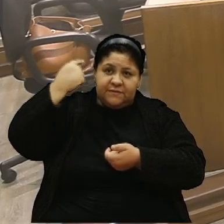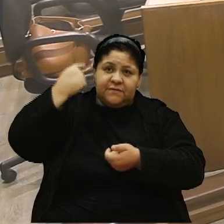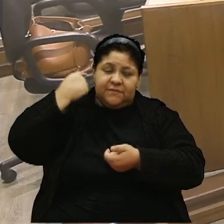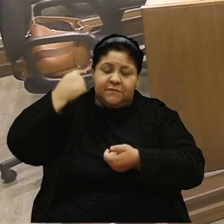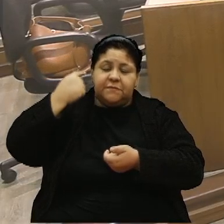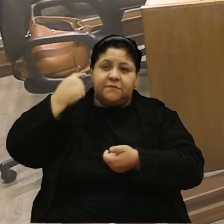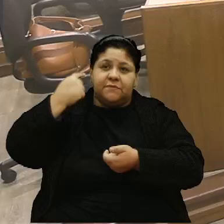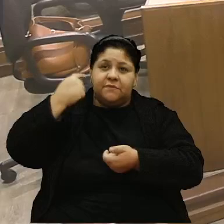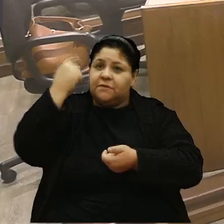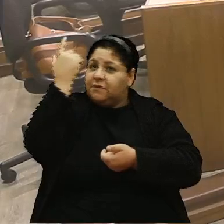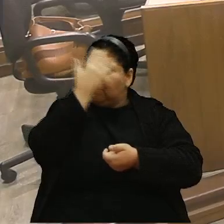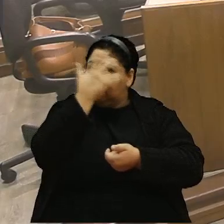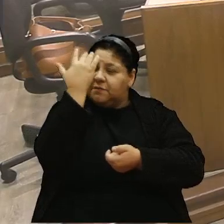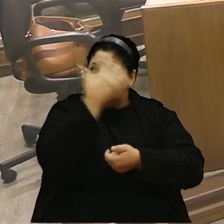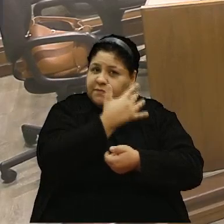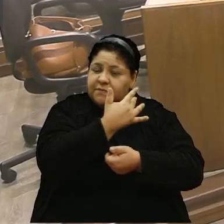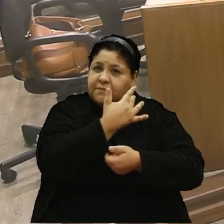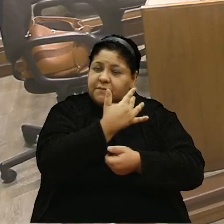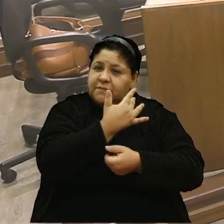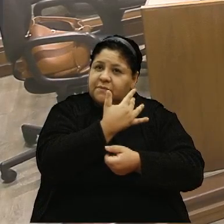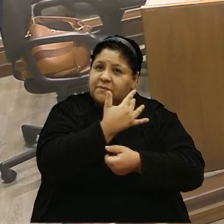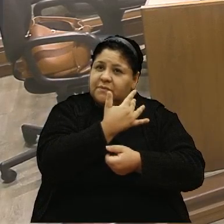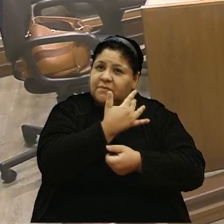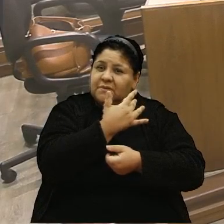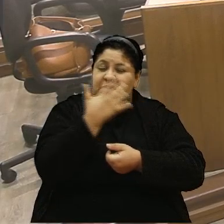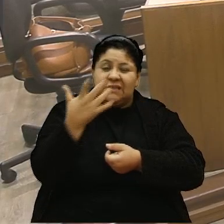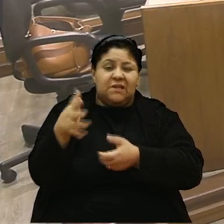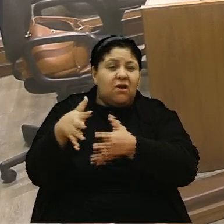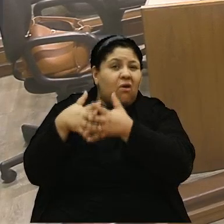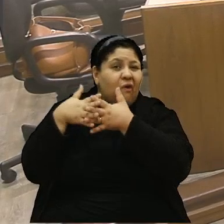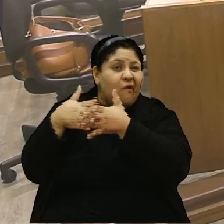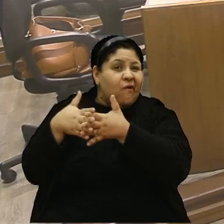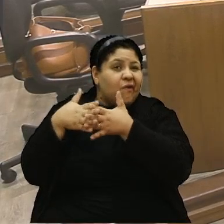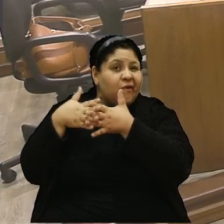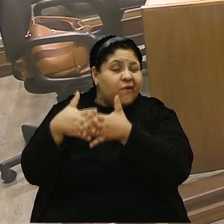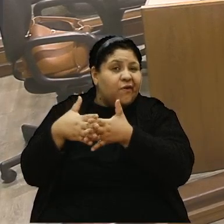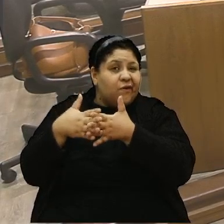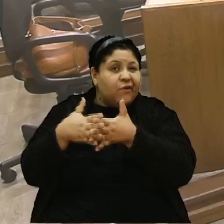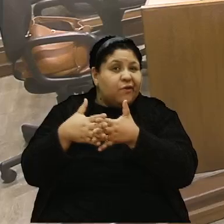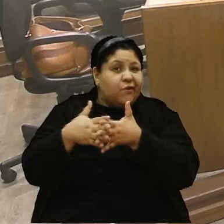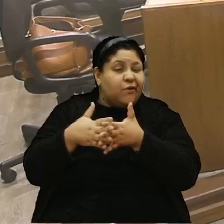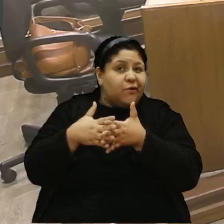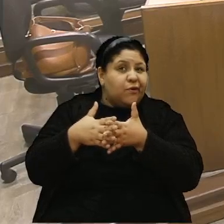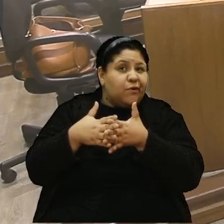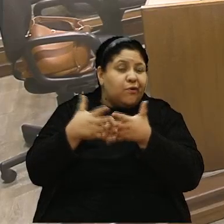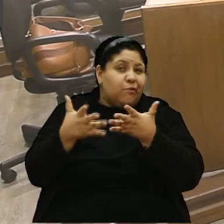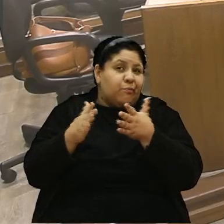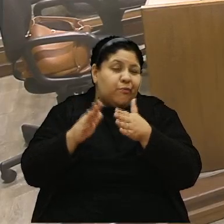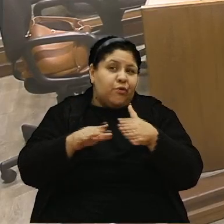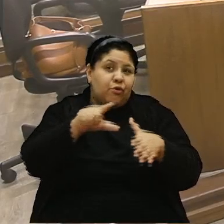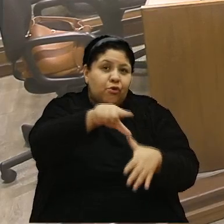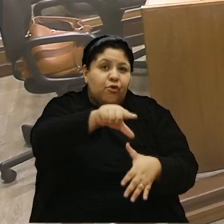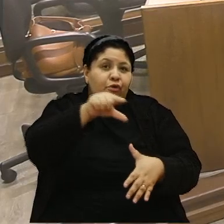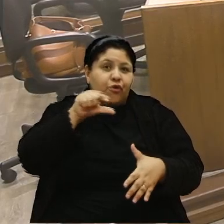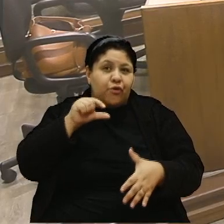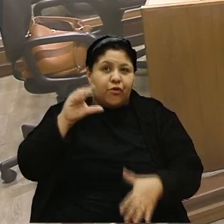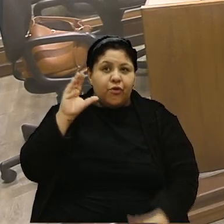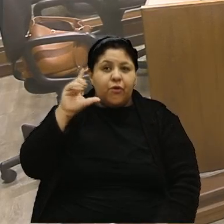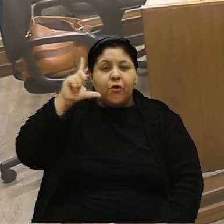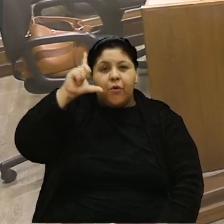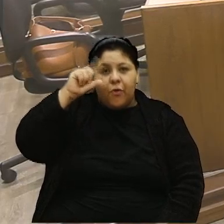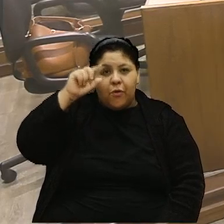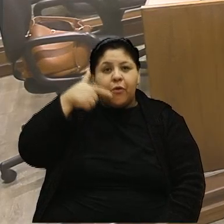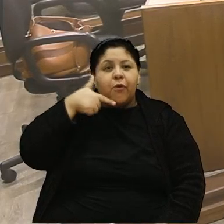atual, o Adiló deixou, né, embaraçosa ali a situação para o candidato Scalco, né? Mas eu acredito que sim, conseguiu o objetivo